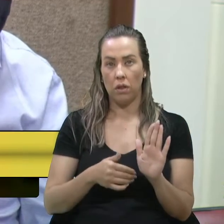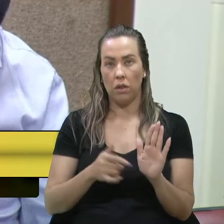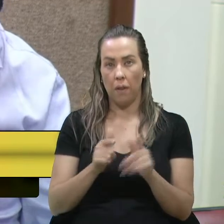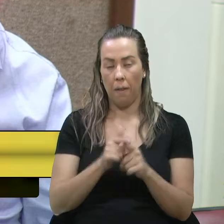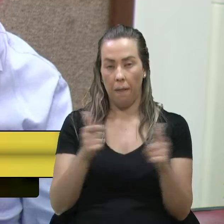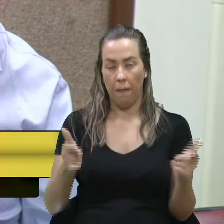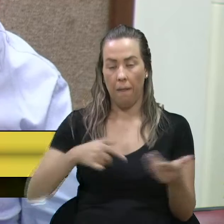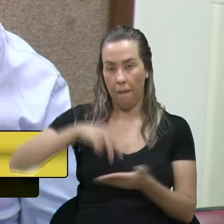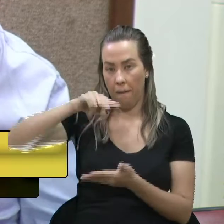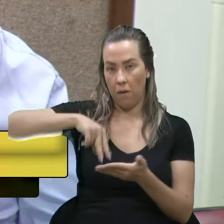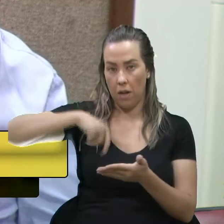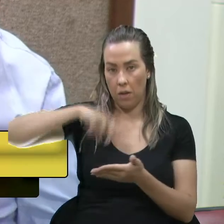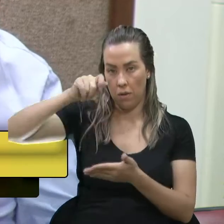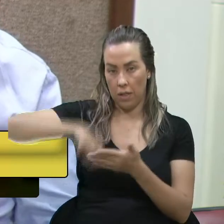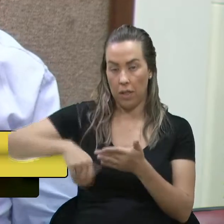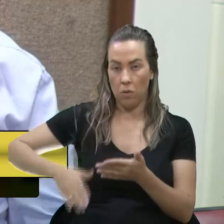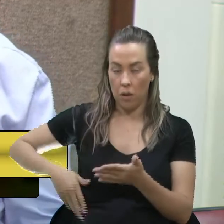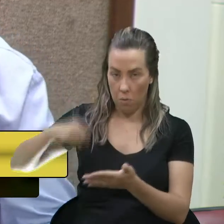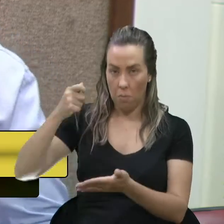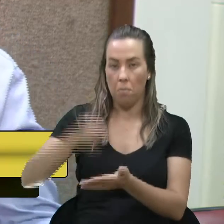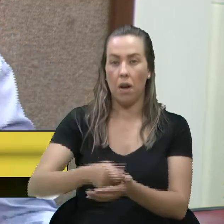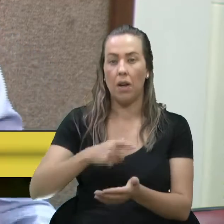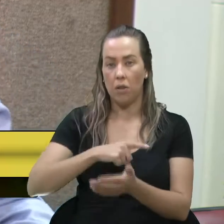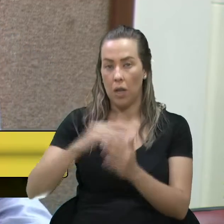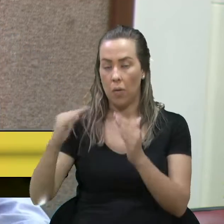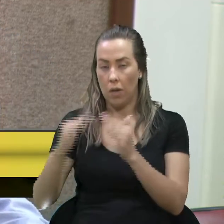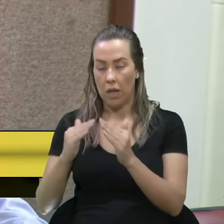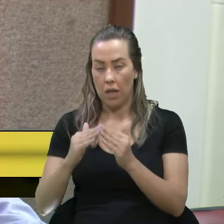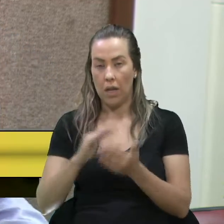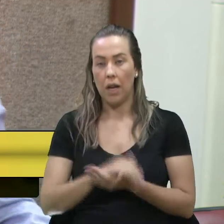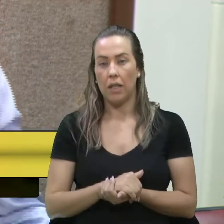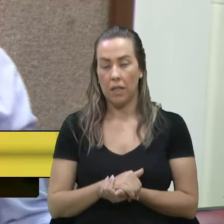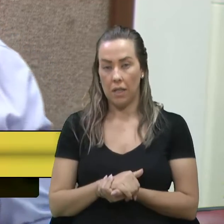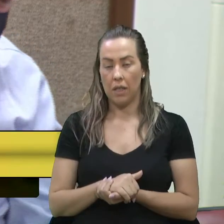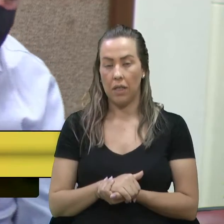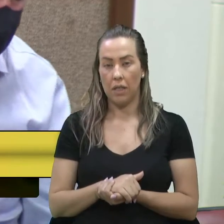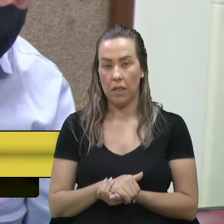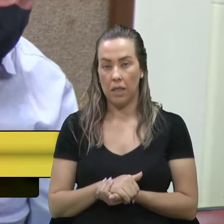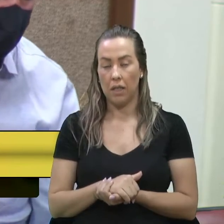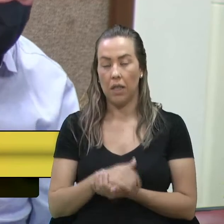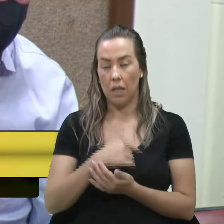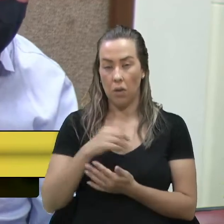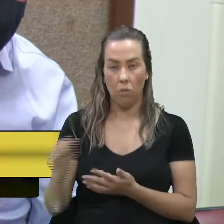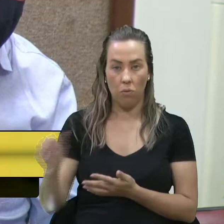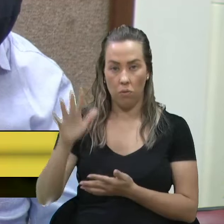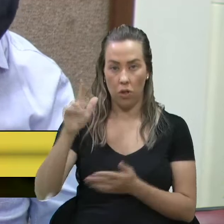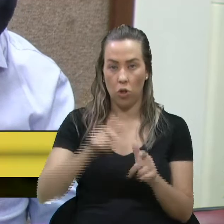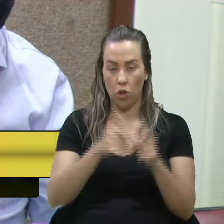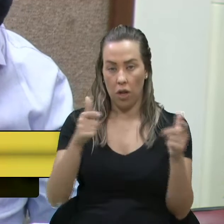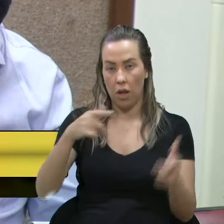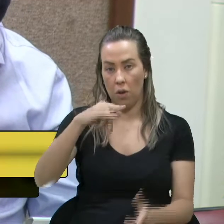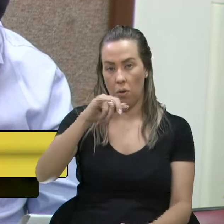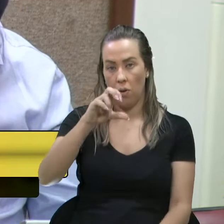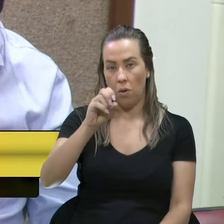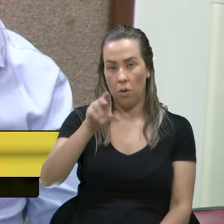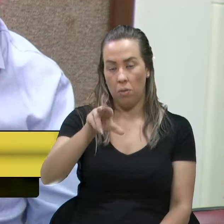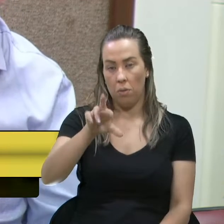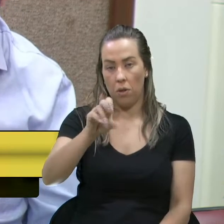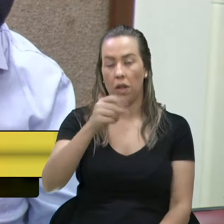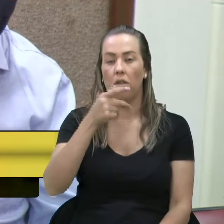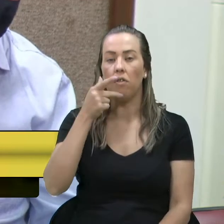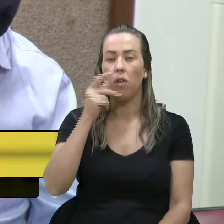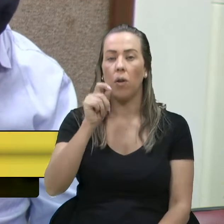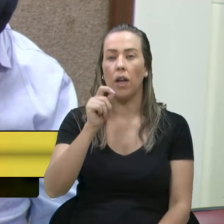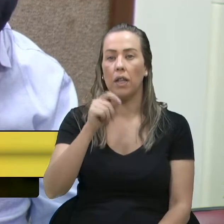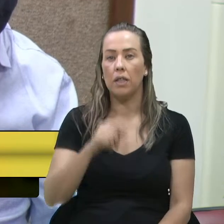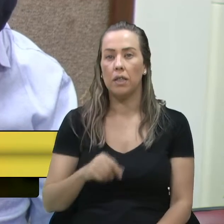leio, que eu assino, que eu pago, que eu tenho assinatura em casa, que eu dou valor, que é o Jornal Pioneiro, que ele está dizendo o